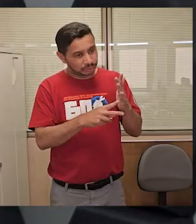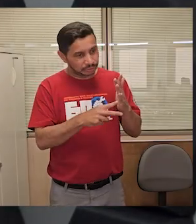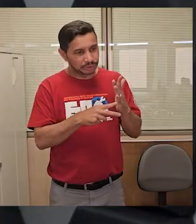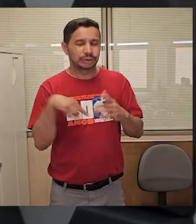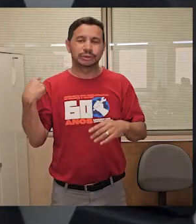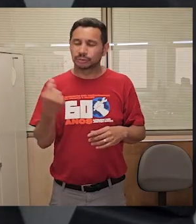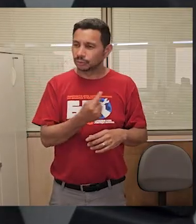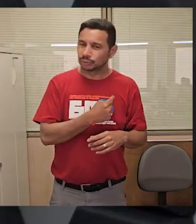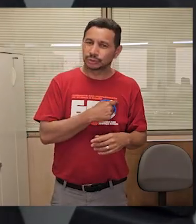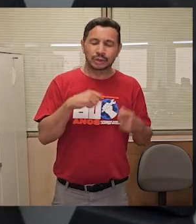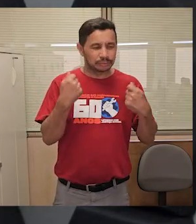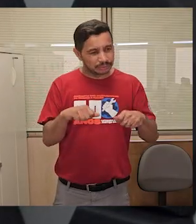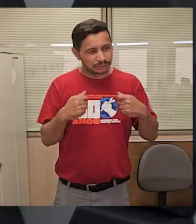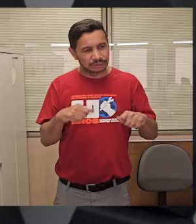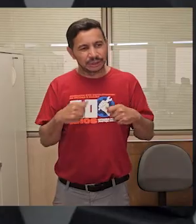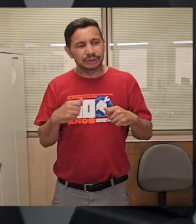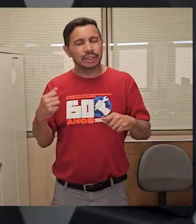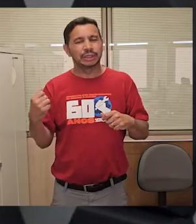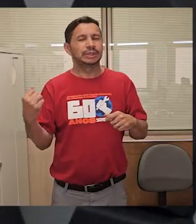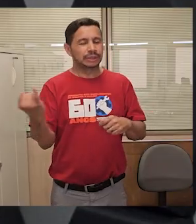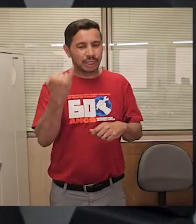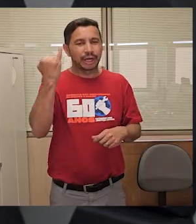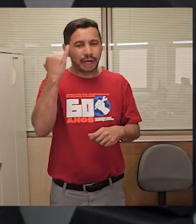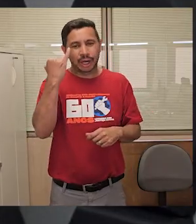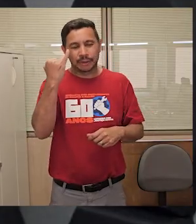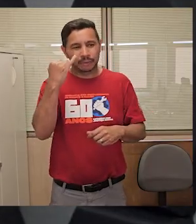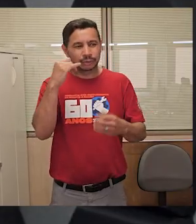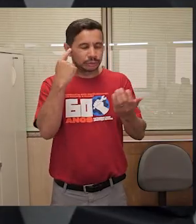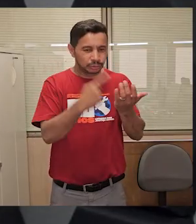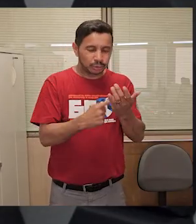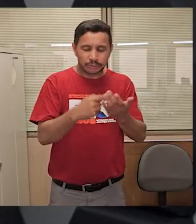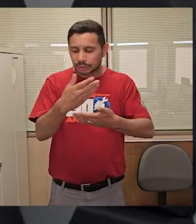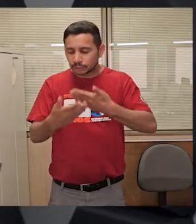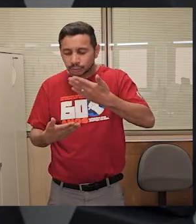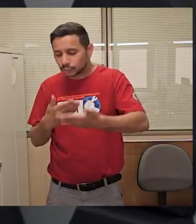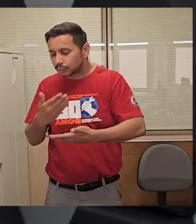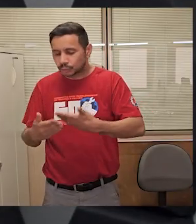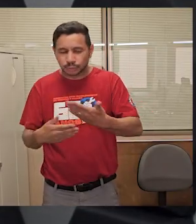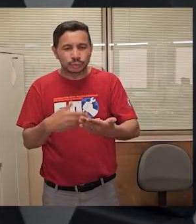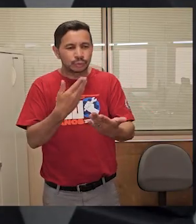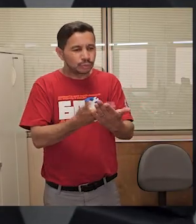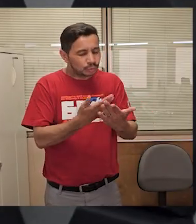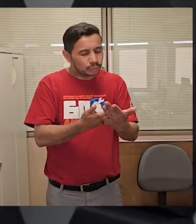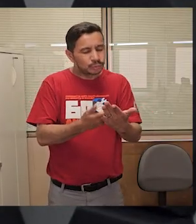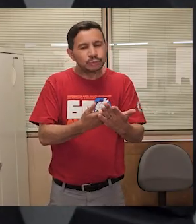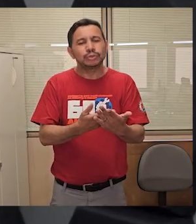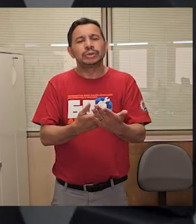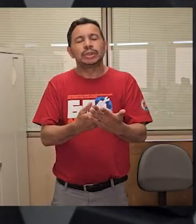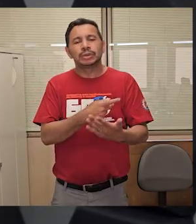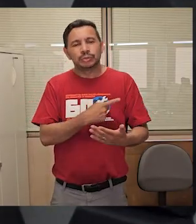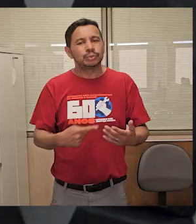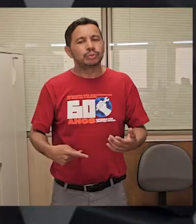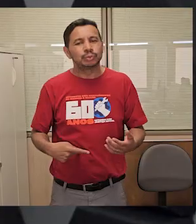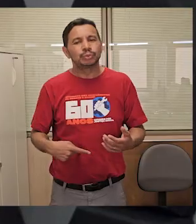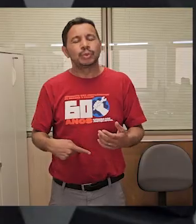né, precisa ser parte fundamental no processo de negociação disso dentro do que é a política pública que